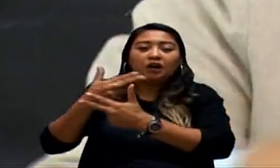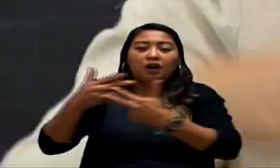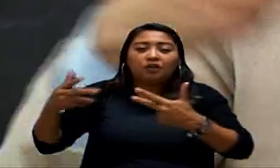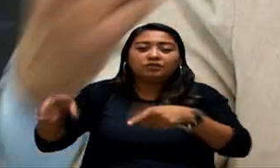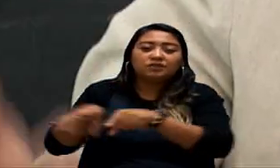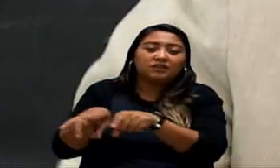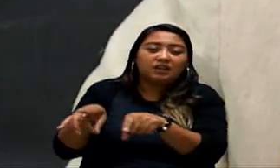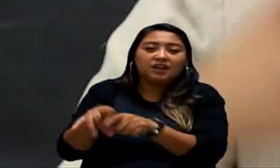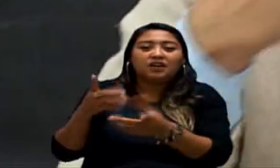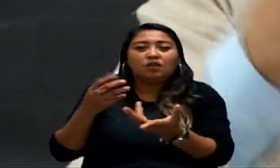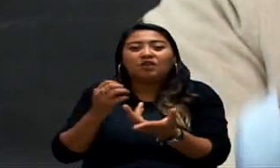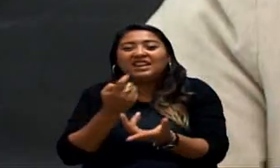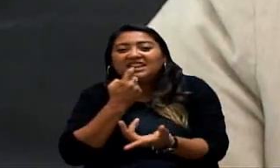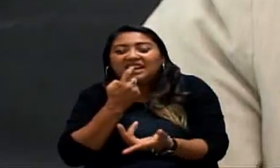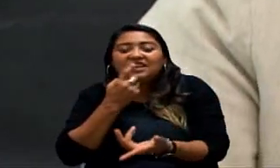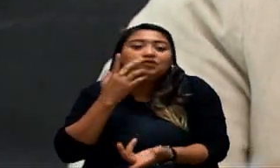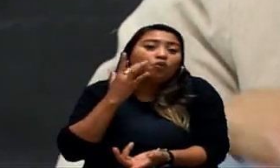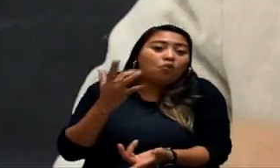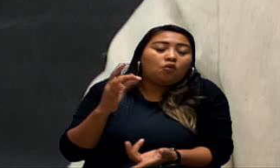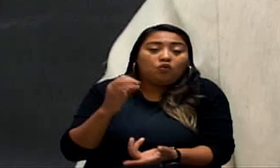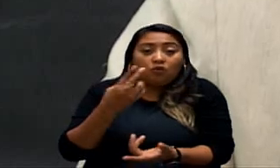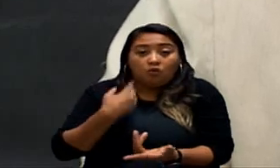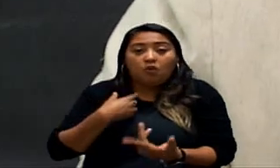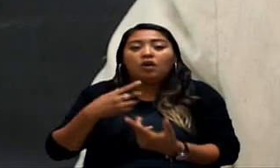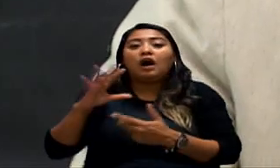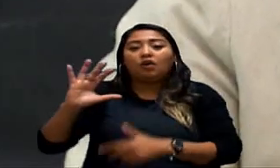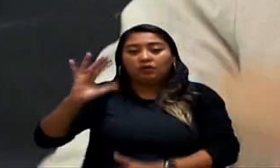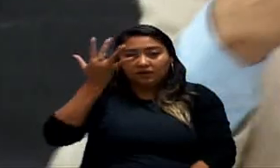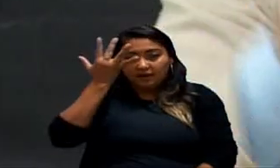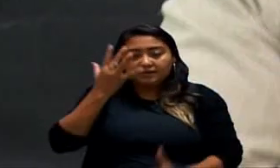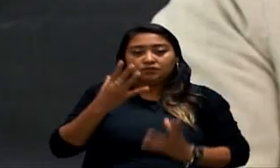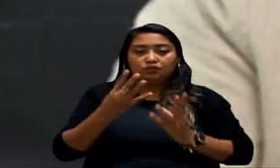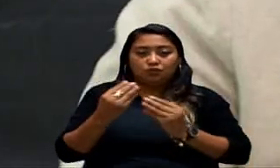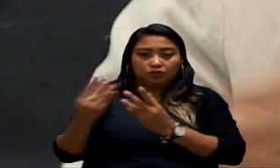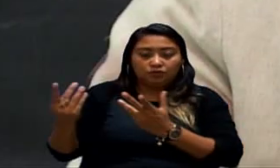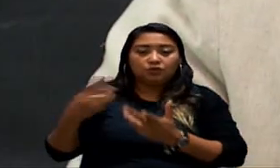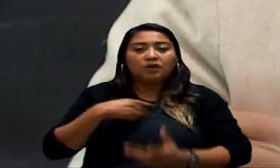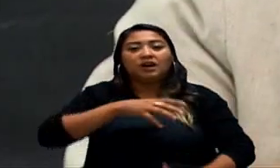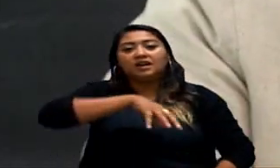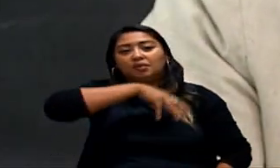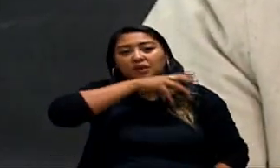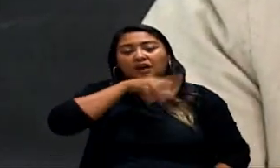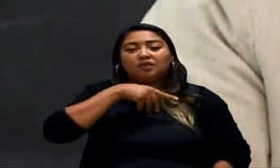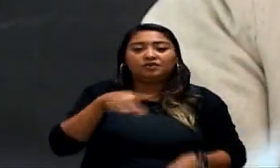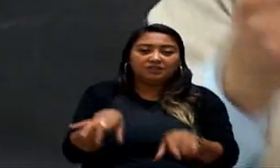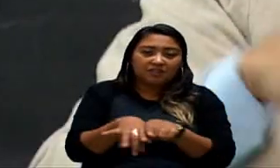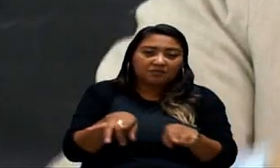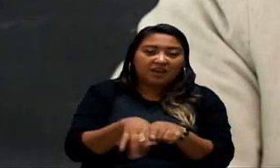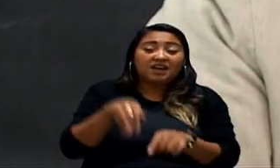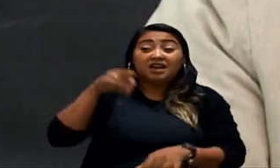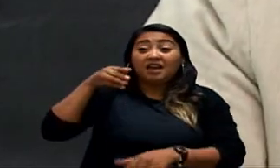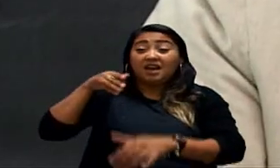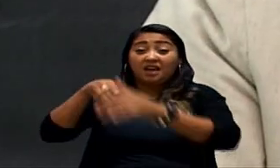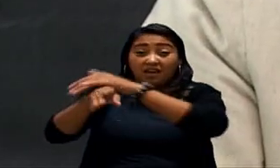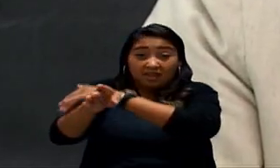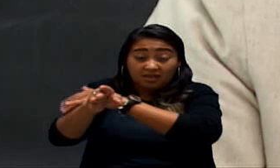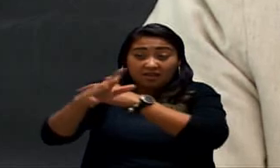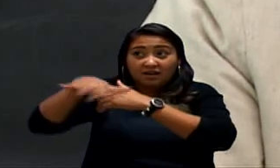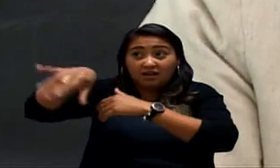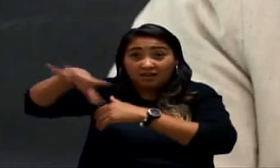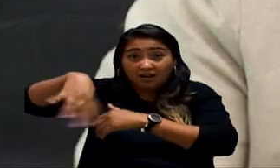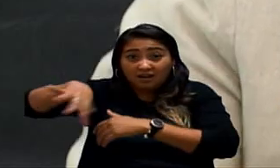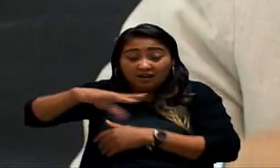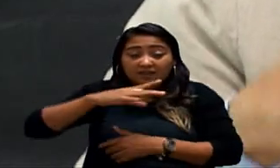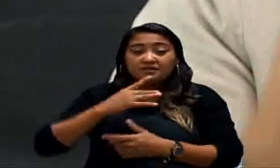de ouro ou alguma prótese ou coisa e tal, acontece muito. Animais também que adentram dentro dos